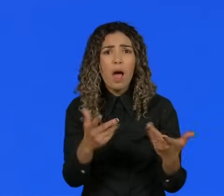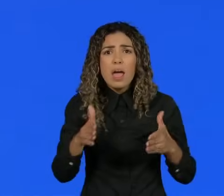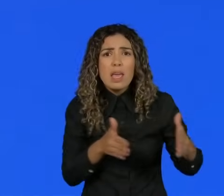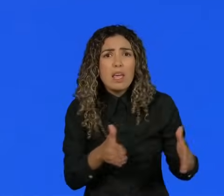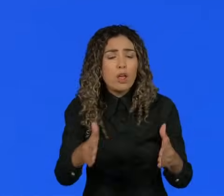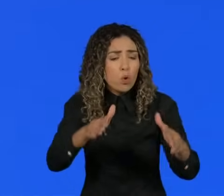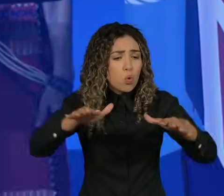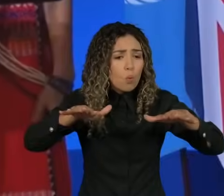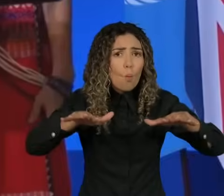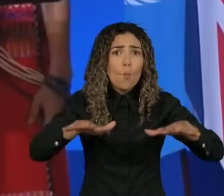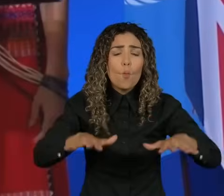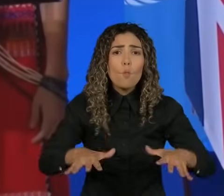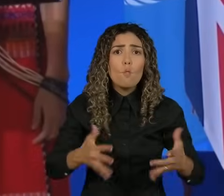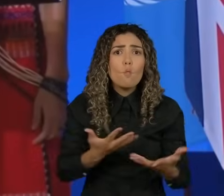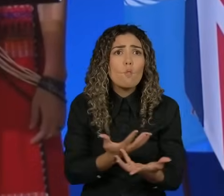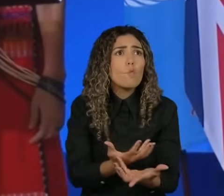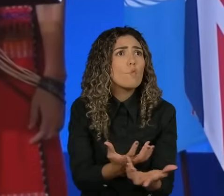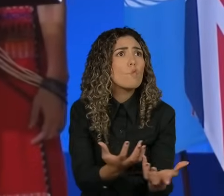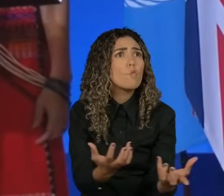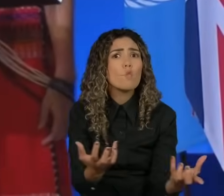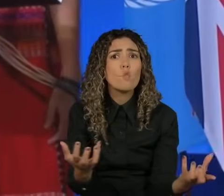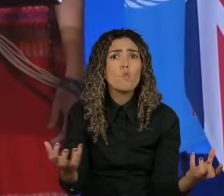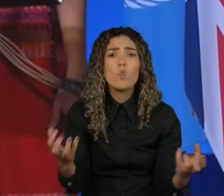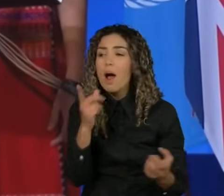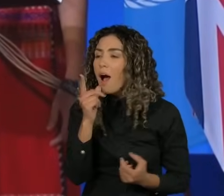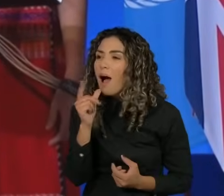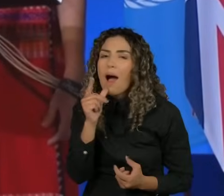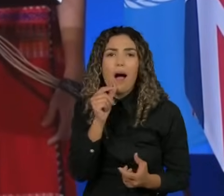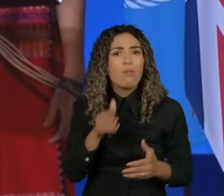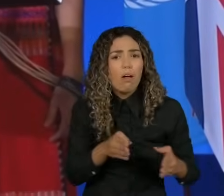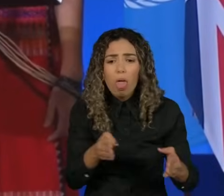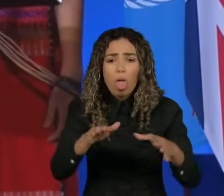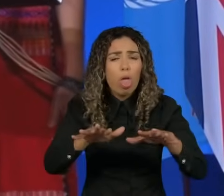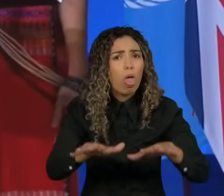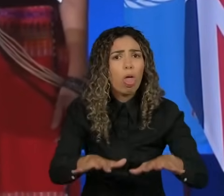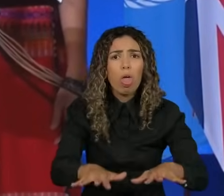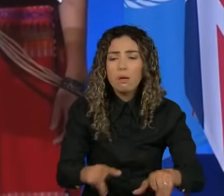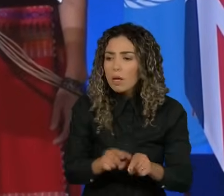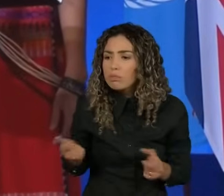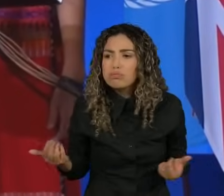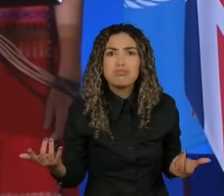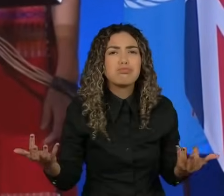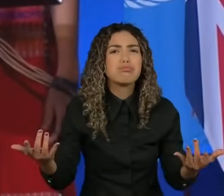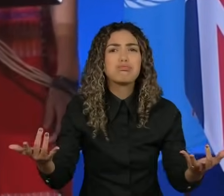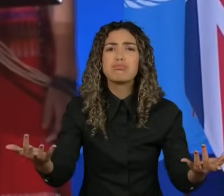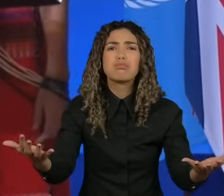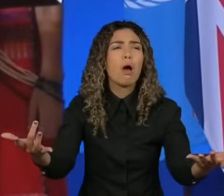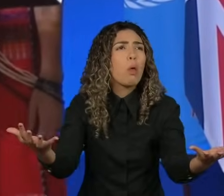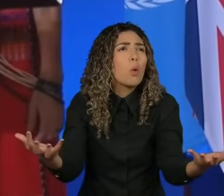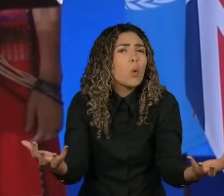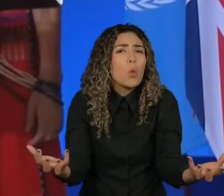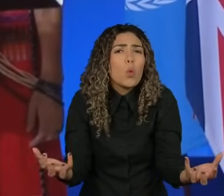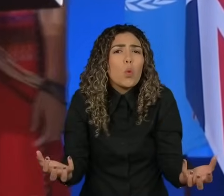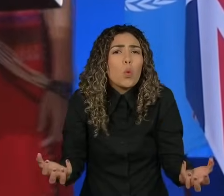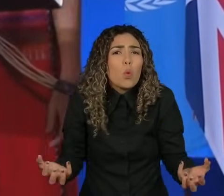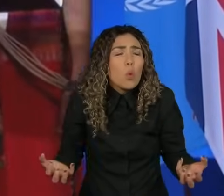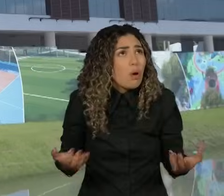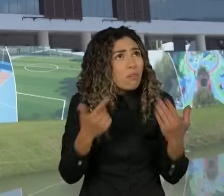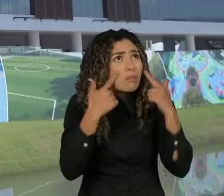florescem como antes. A terra está falando. Ela nos diz que não temos mais tempo.